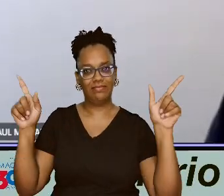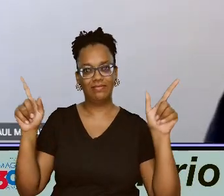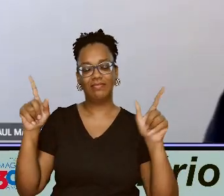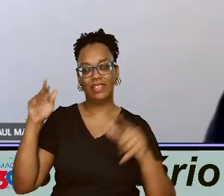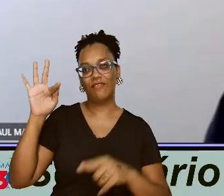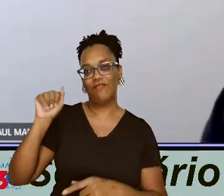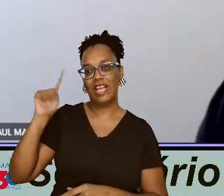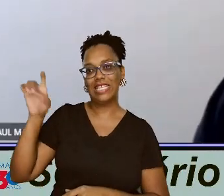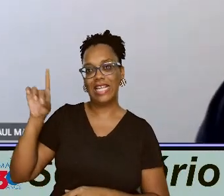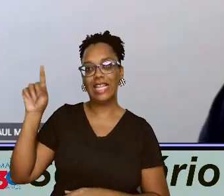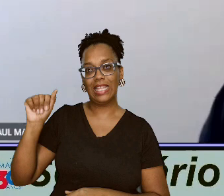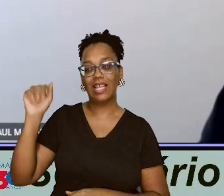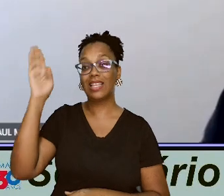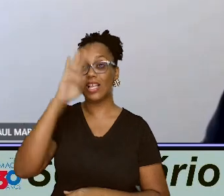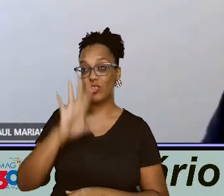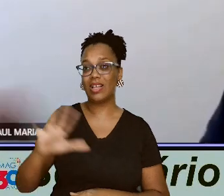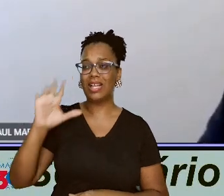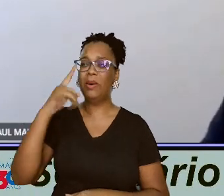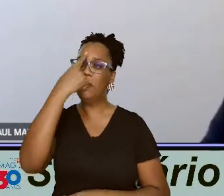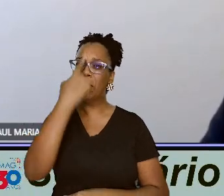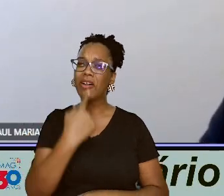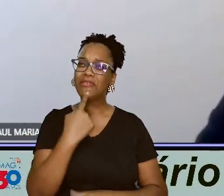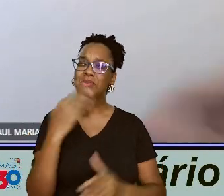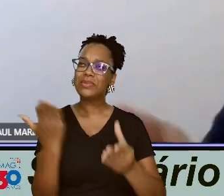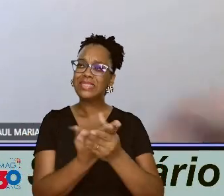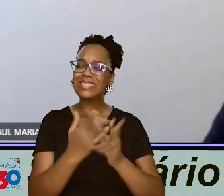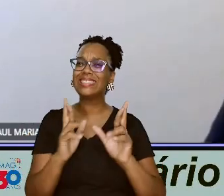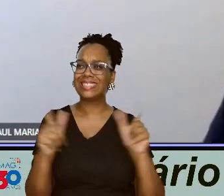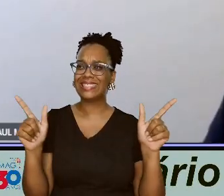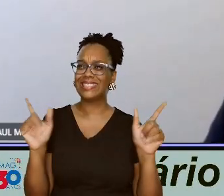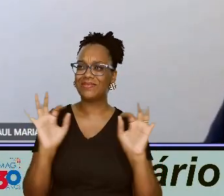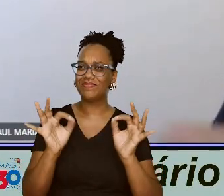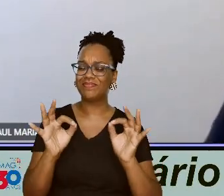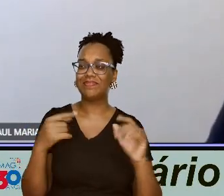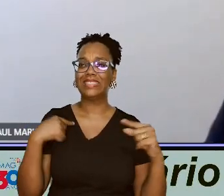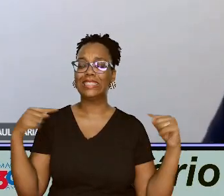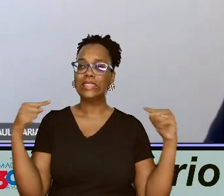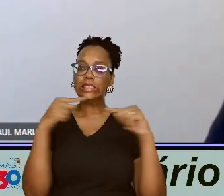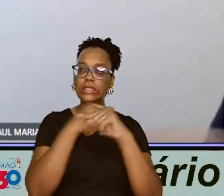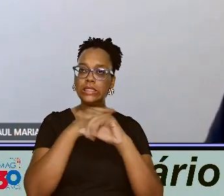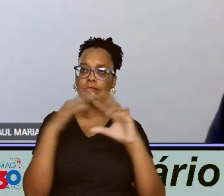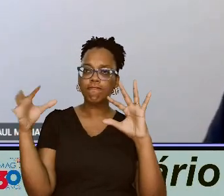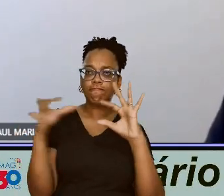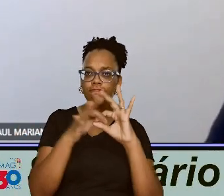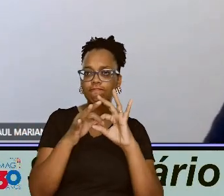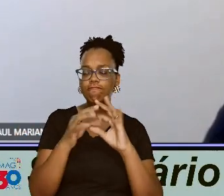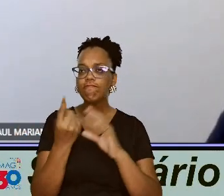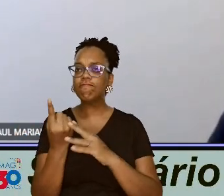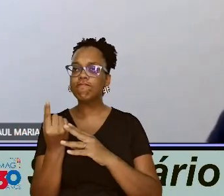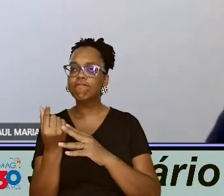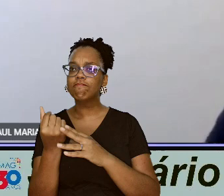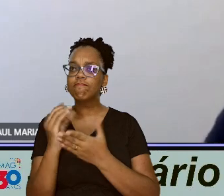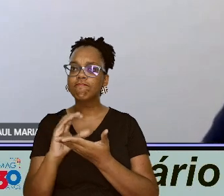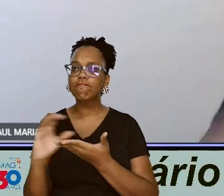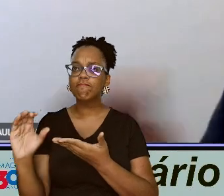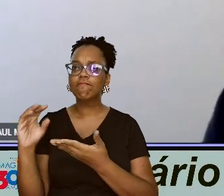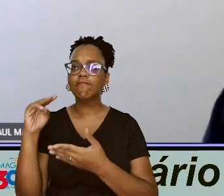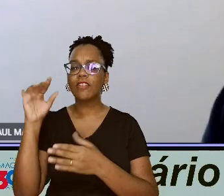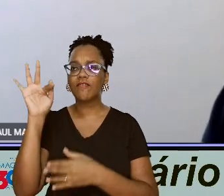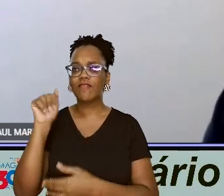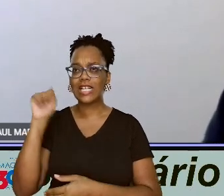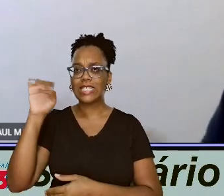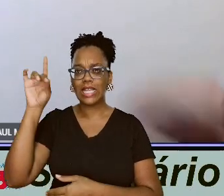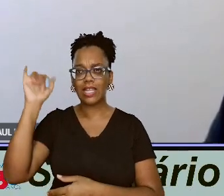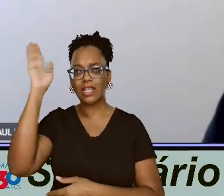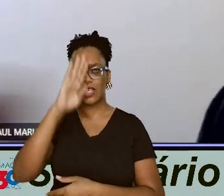Até o perfil de processos é diferente, né? E quando a gente faz o cruzamento do valor médio das execuções fiscais da Fazenda Nacional e